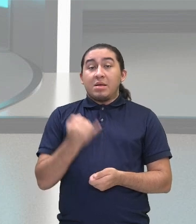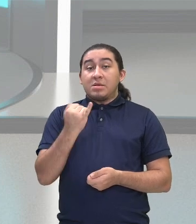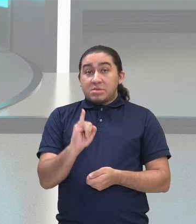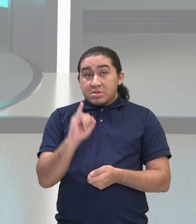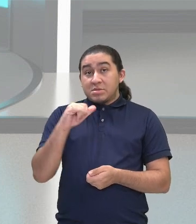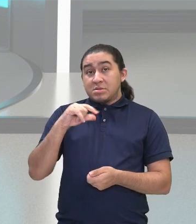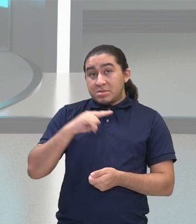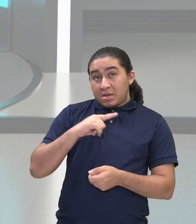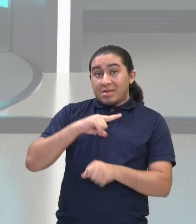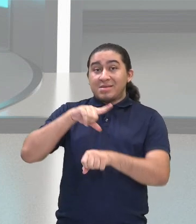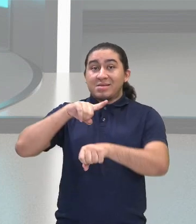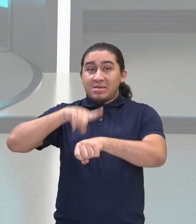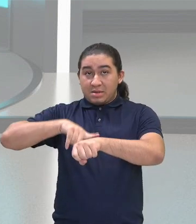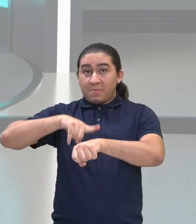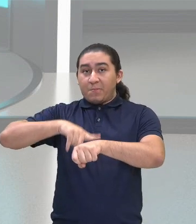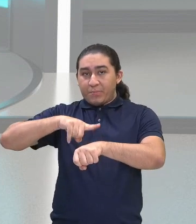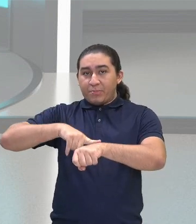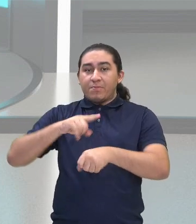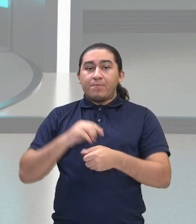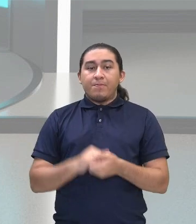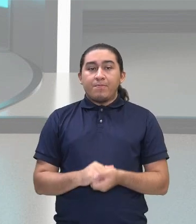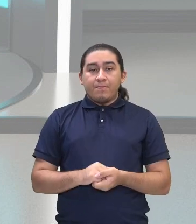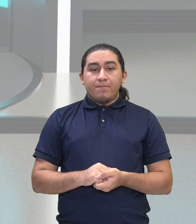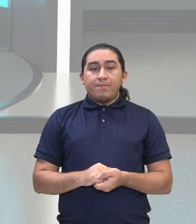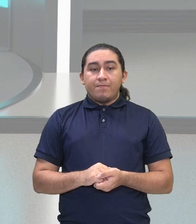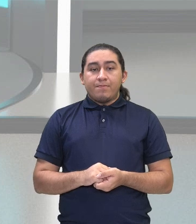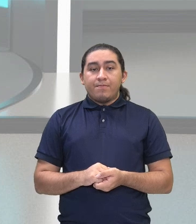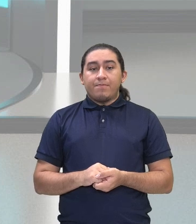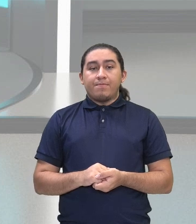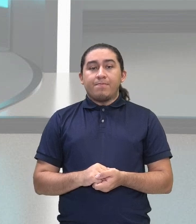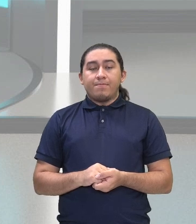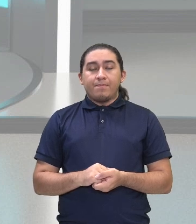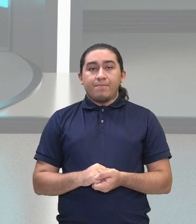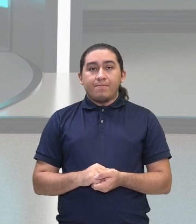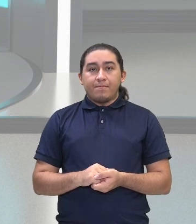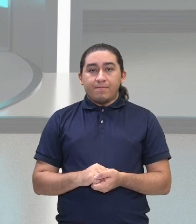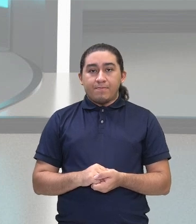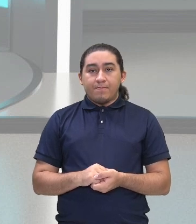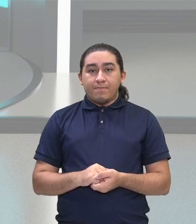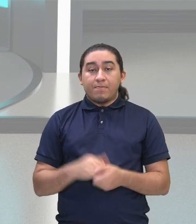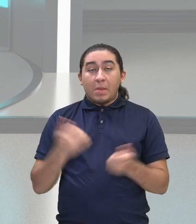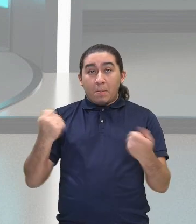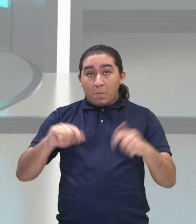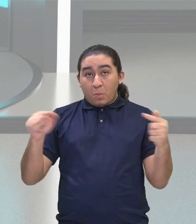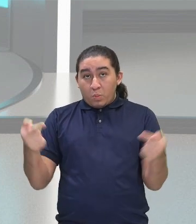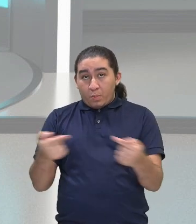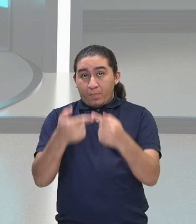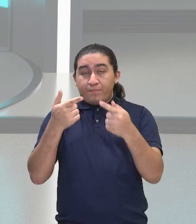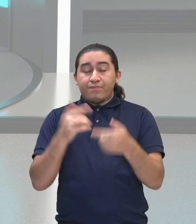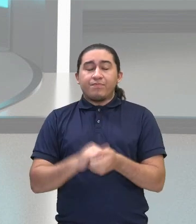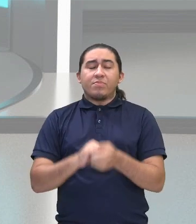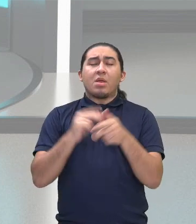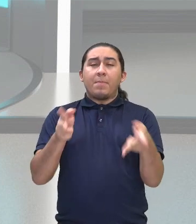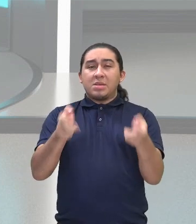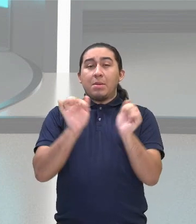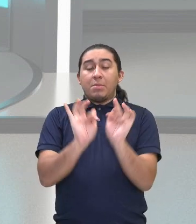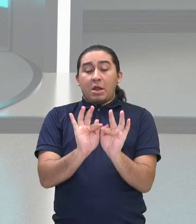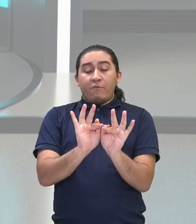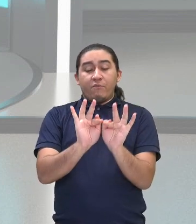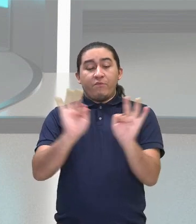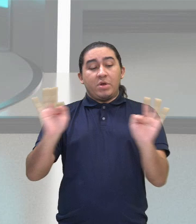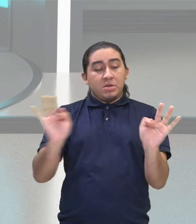tivesse, se tivesse tido ou tivesse havido tempo para isso. Então, você percebe